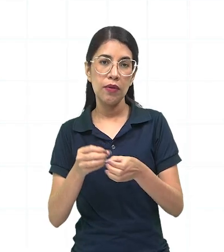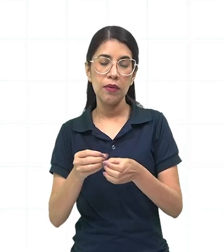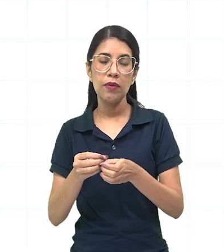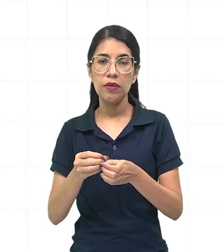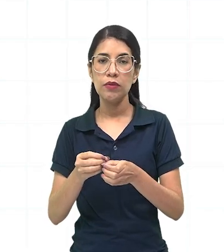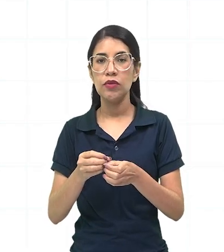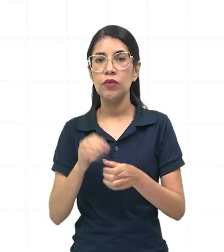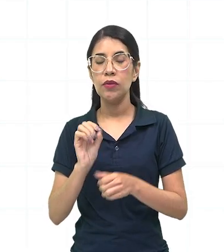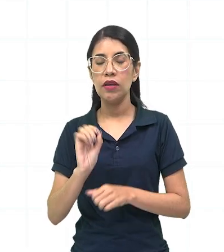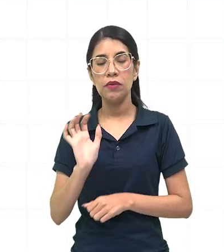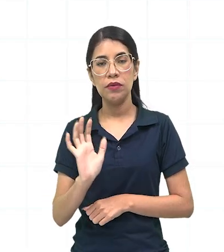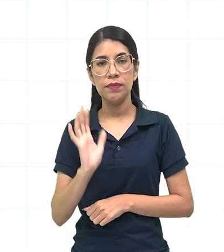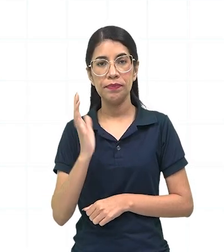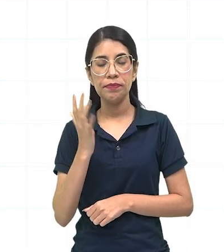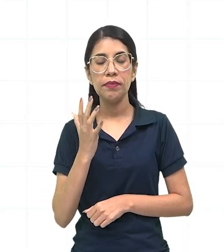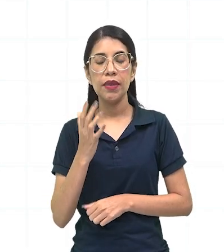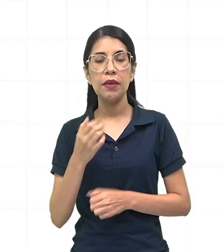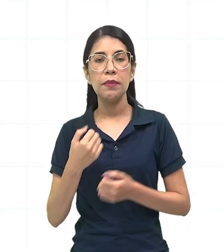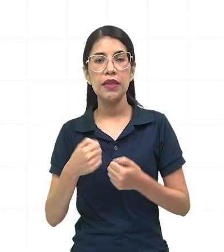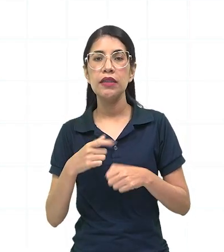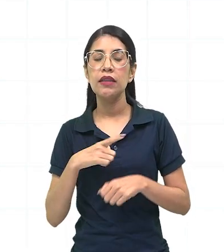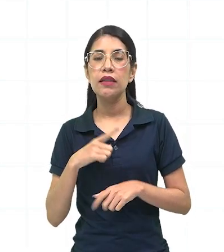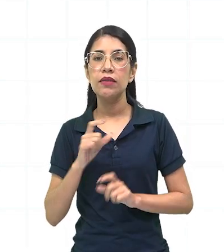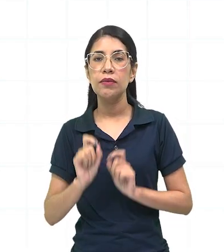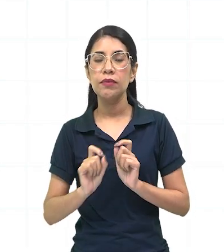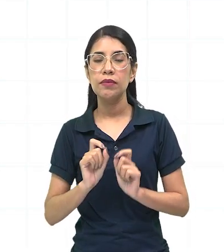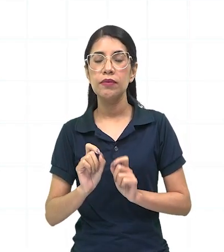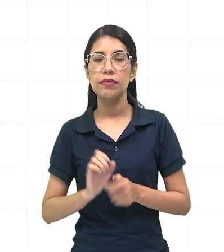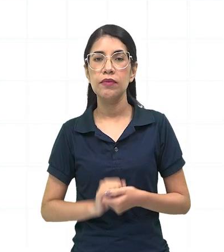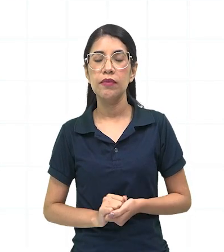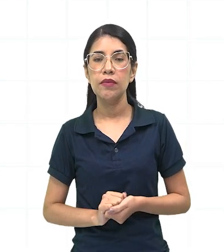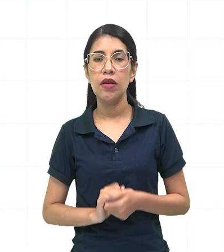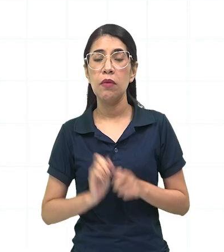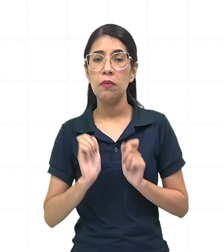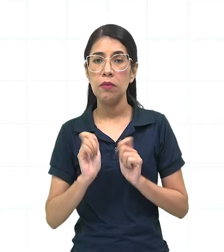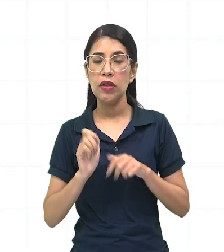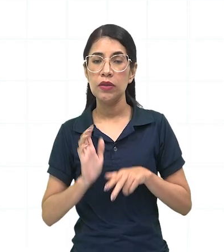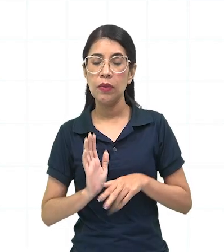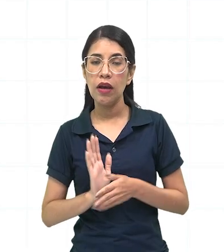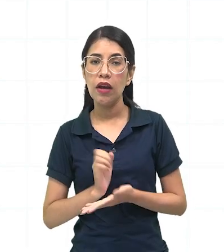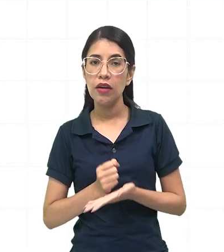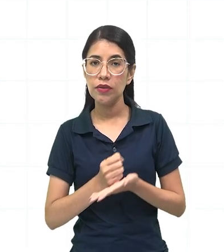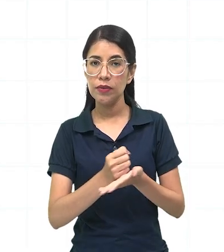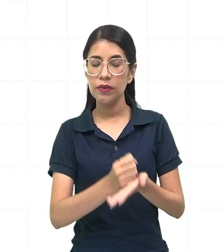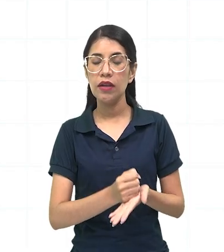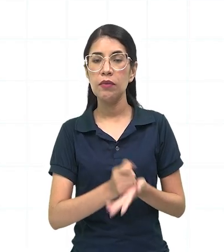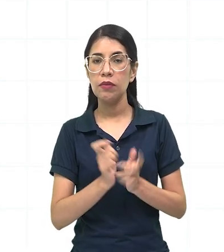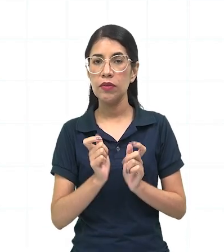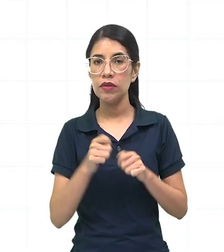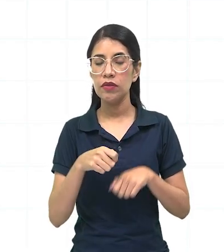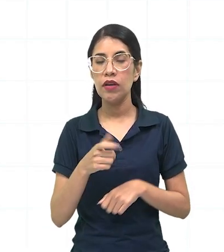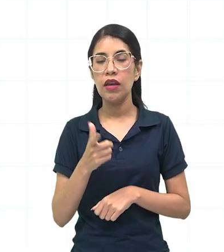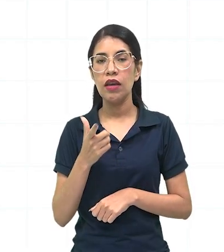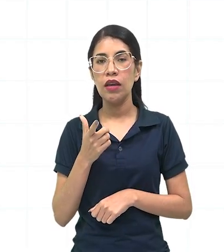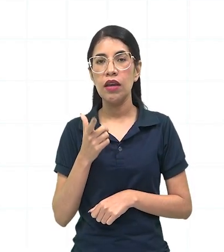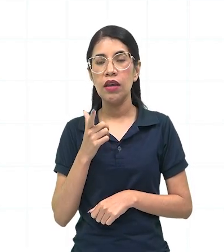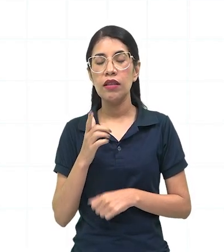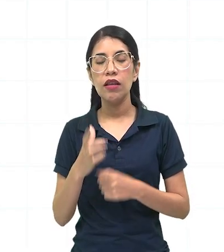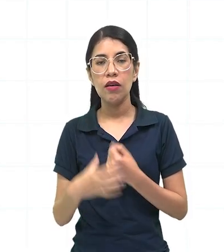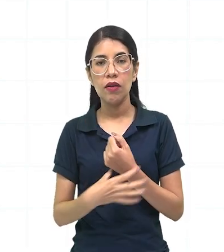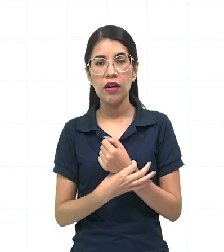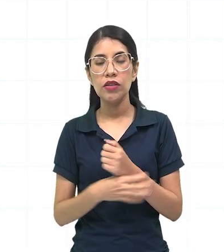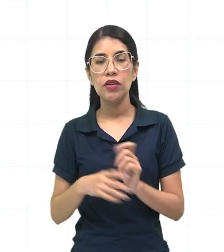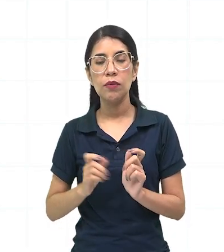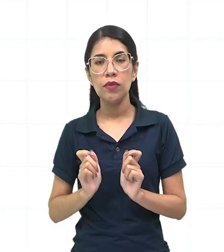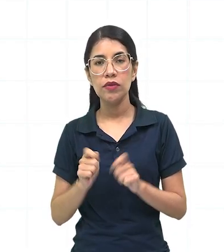próximos daquela situação ofereçam os procedimentos que possam garantir a